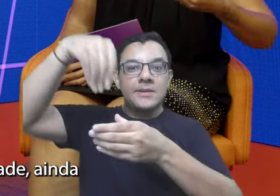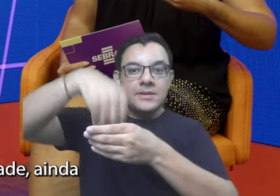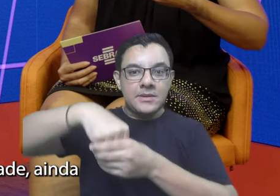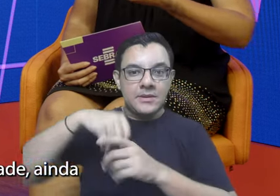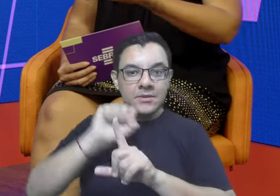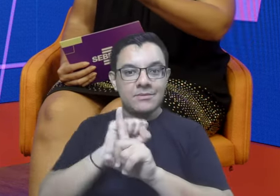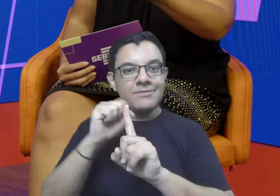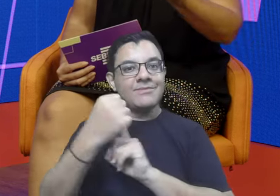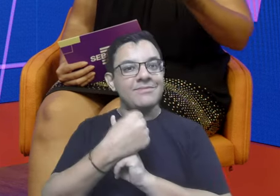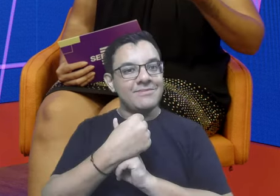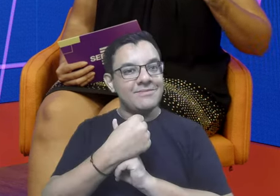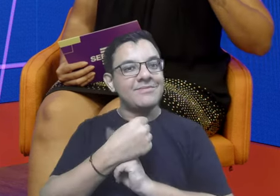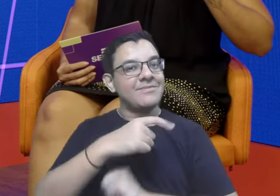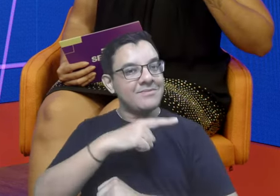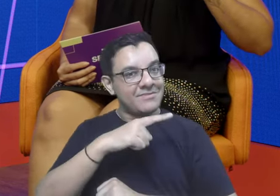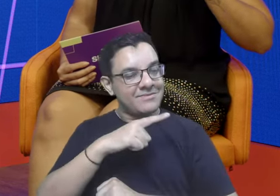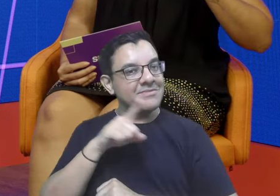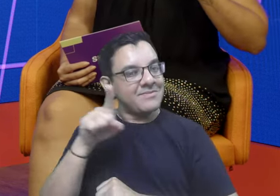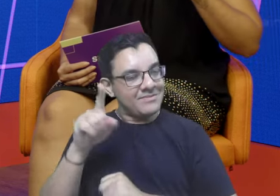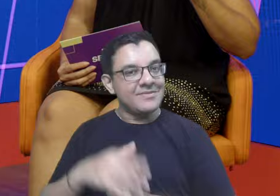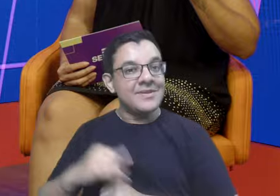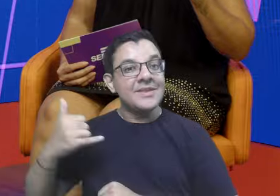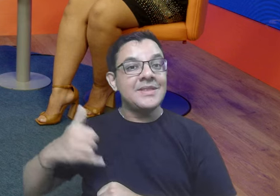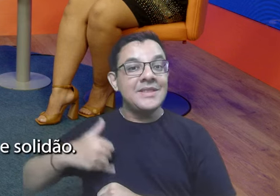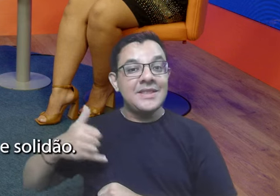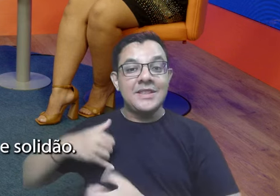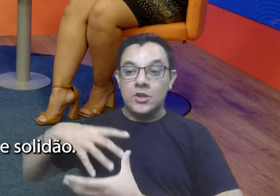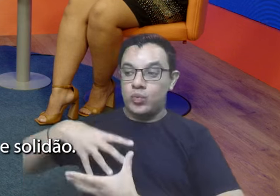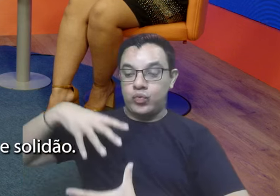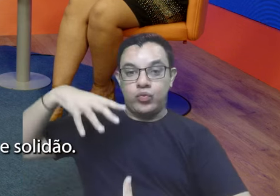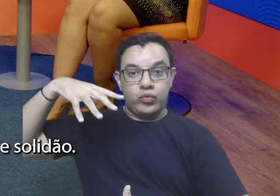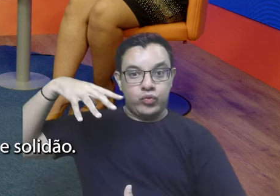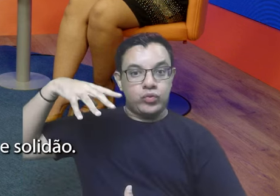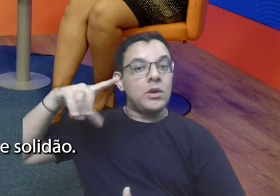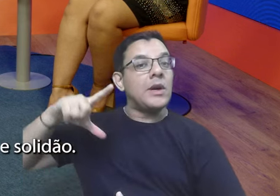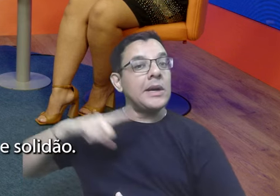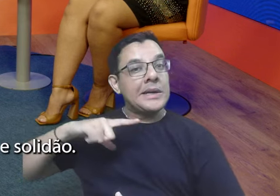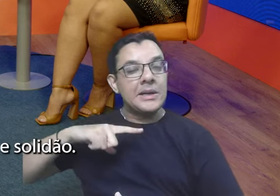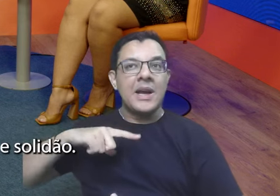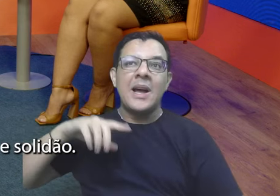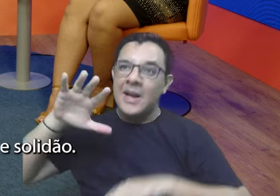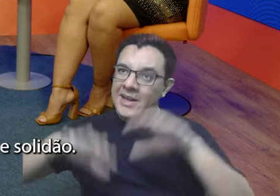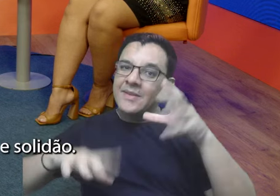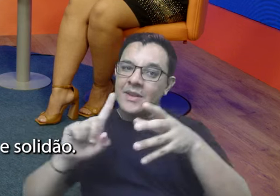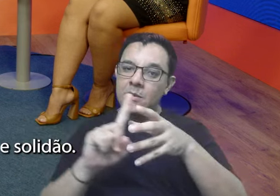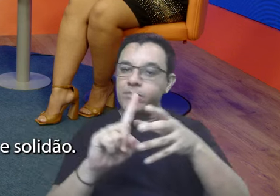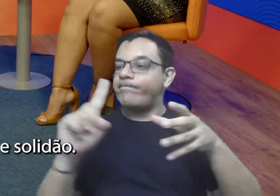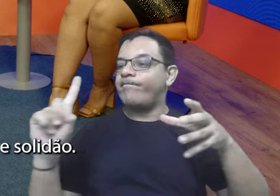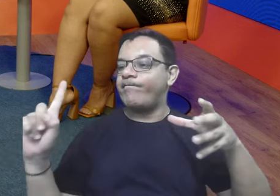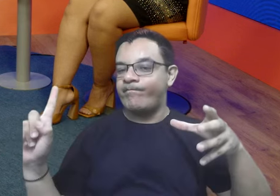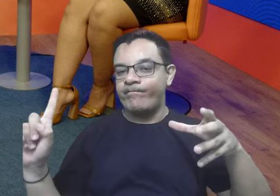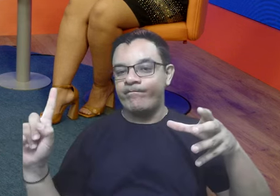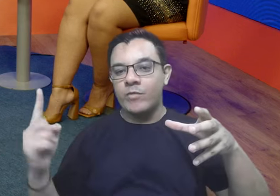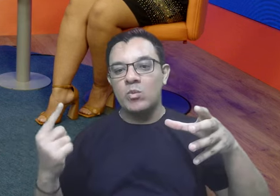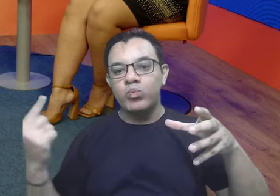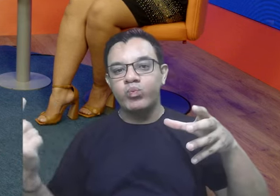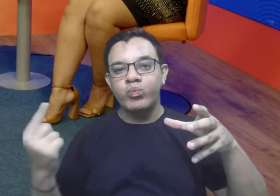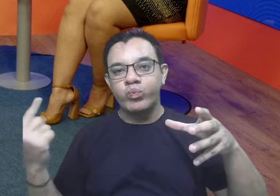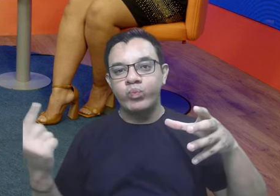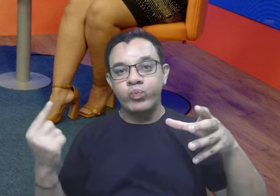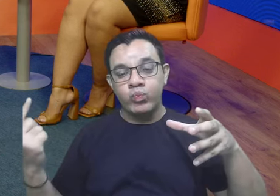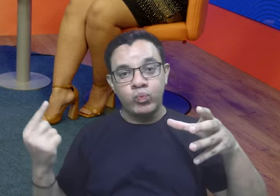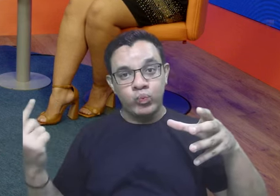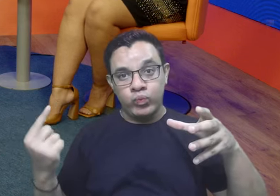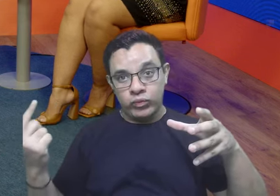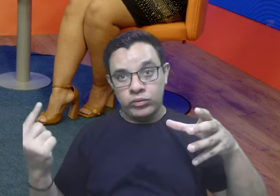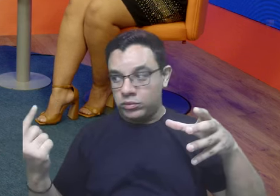sociedade ainda elas estão sociadas porque vivem o idoso ele vive um ambiente de exclusão e solidão exatamente então tirando a